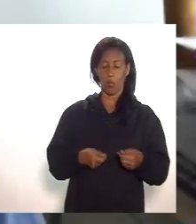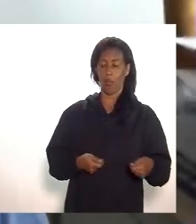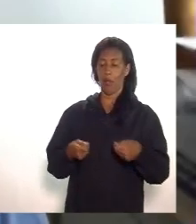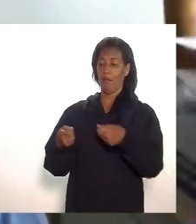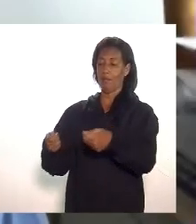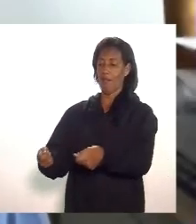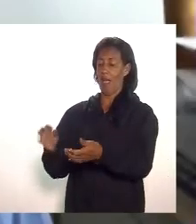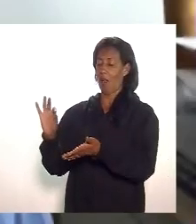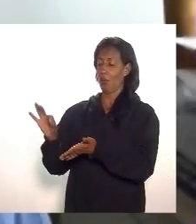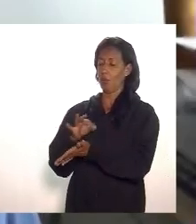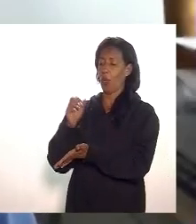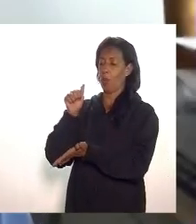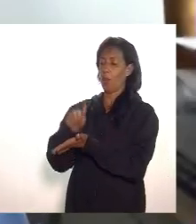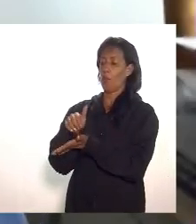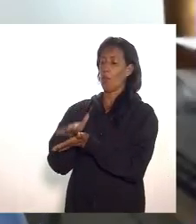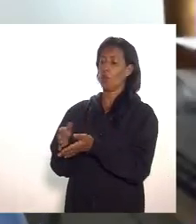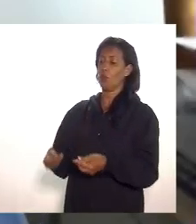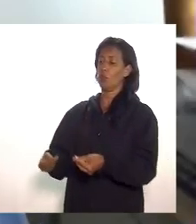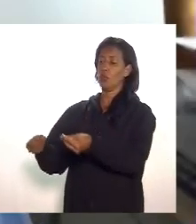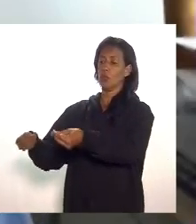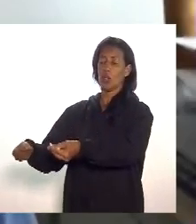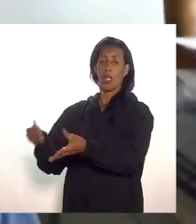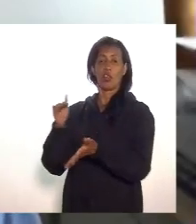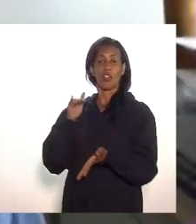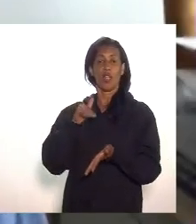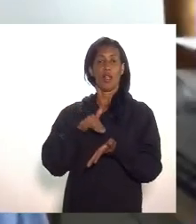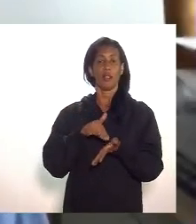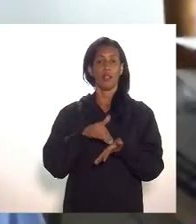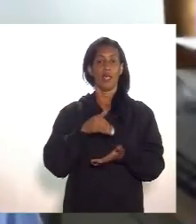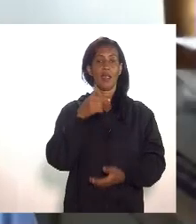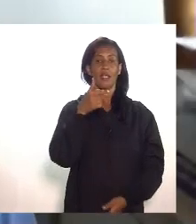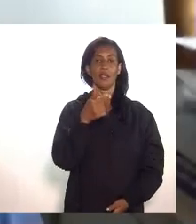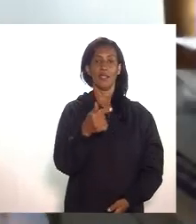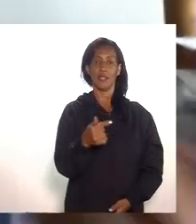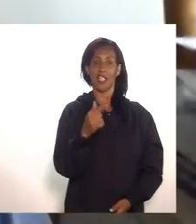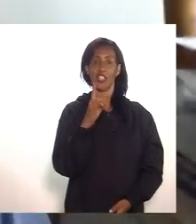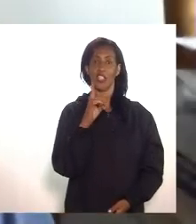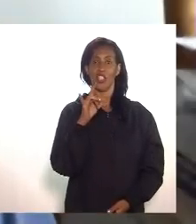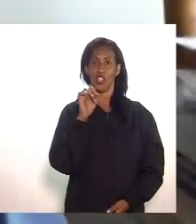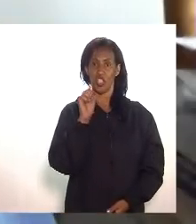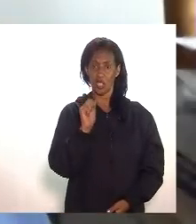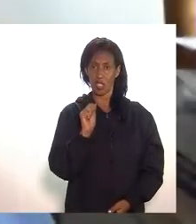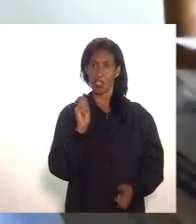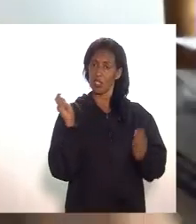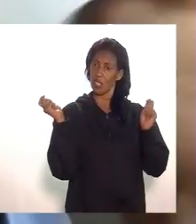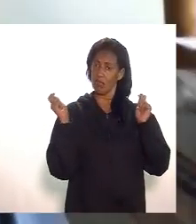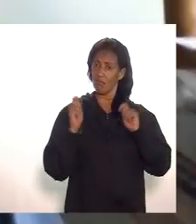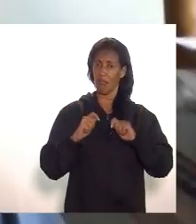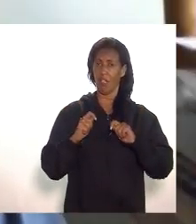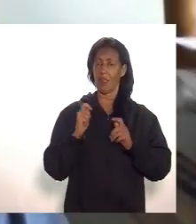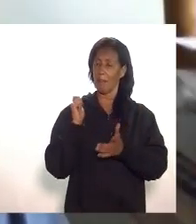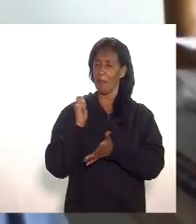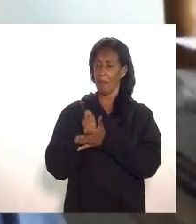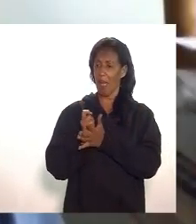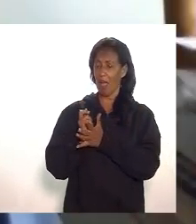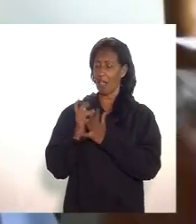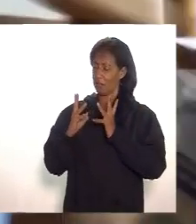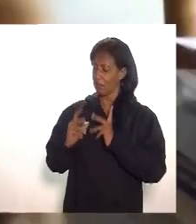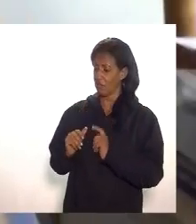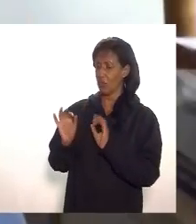até 7 dias ele possa sanar a irregularidade. E, sanando a irregularidade, ele